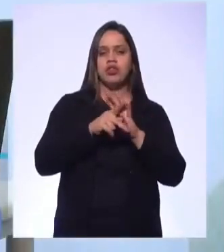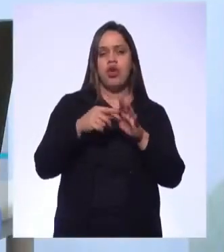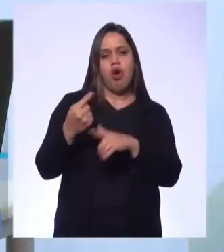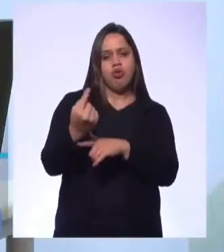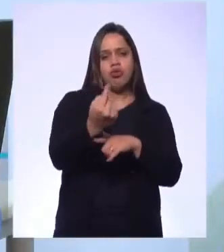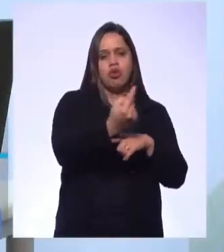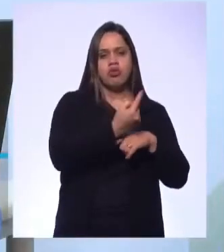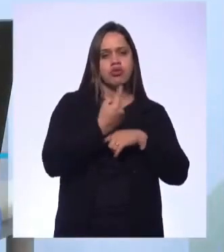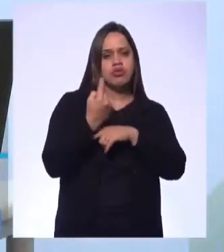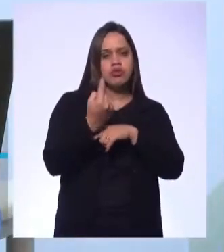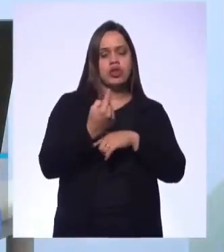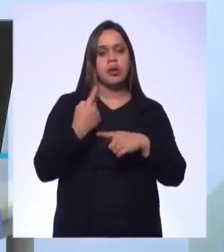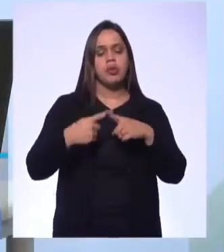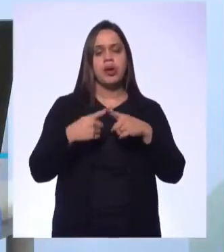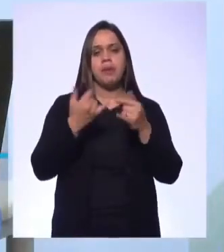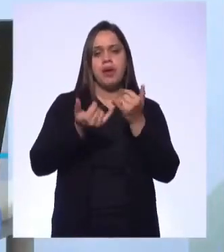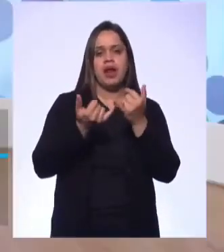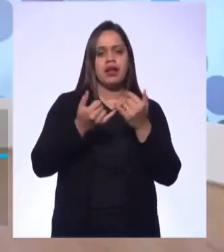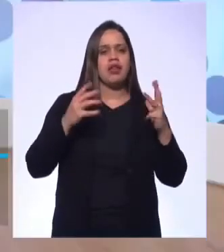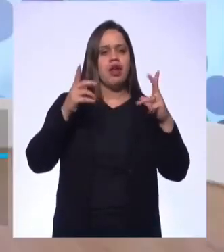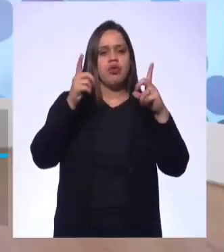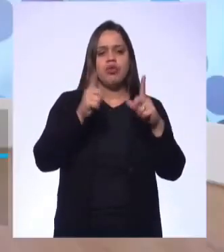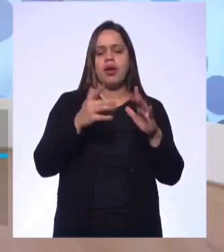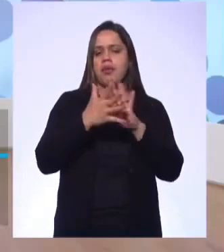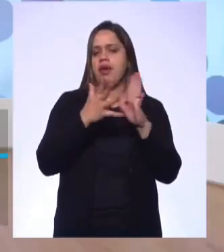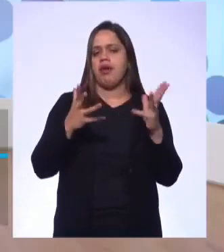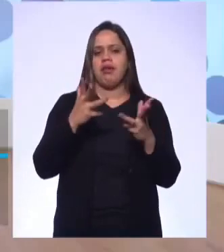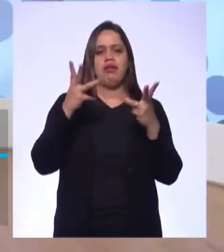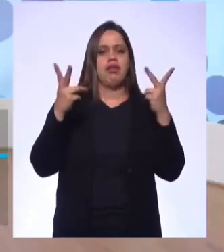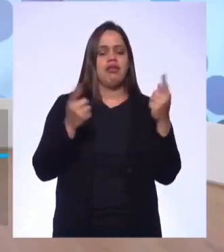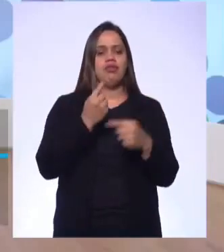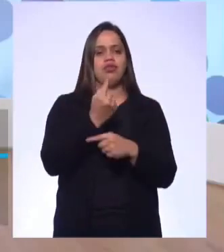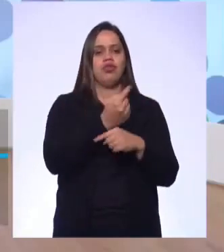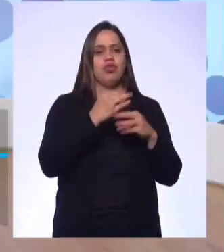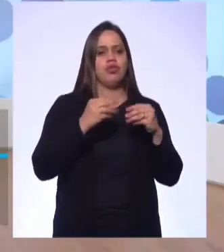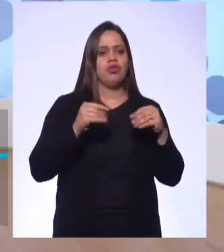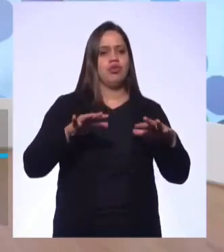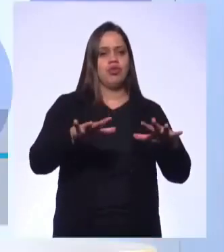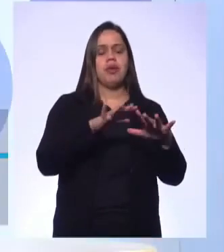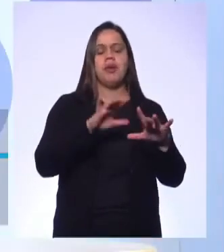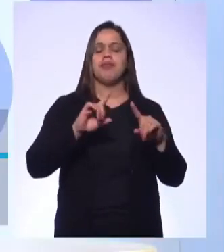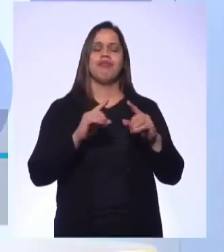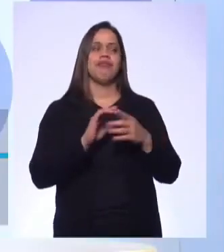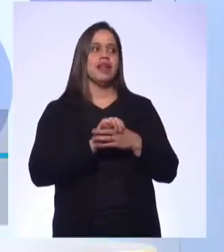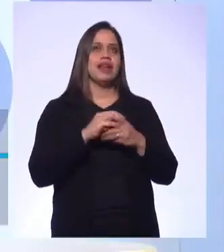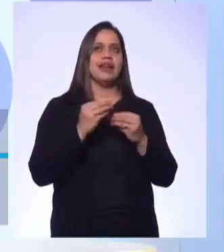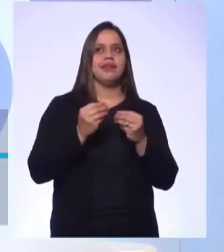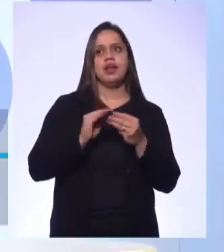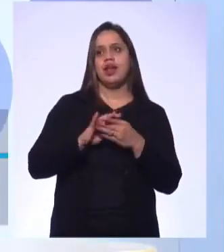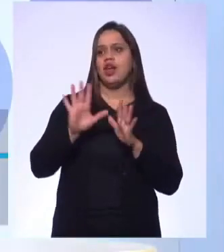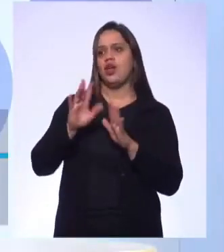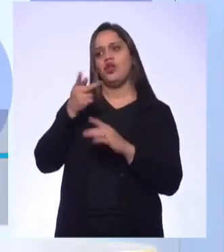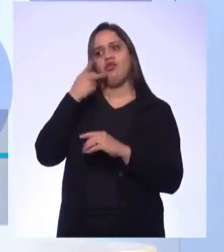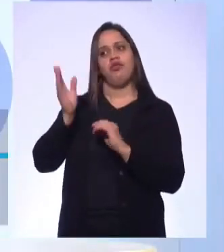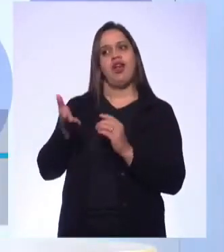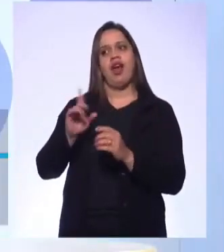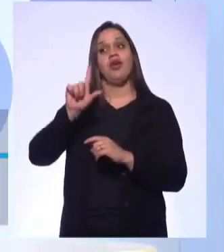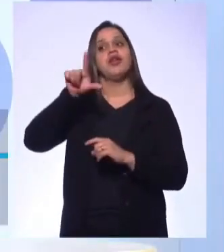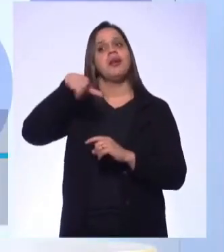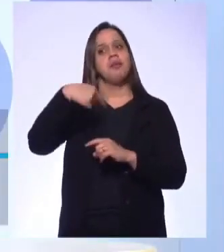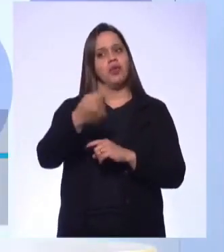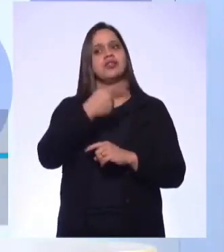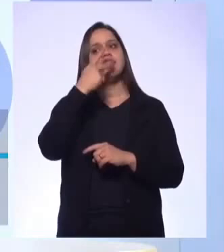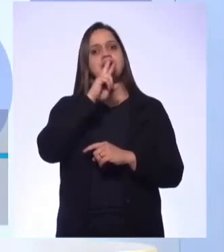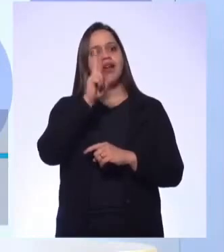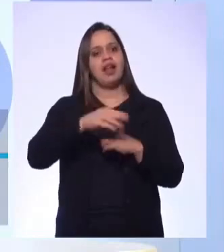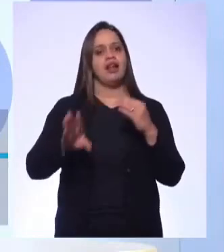que não tem ninguém, parece que estamos num paraíso. Eu não sei, eu não vou falar disso agora. Quando você falar, eu complemento. Porque